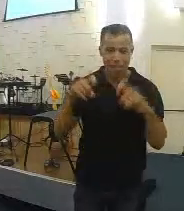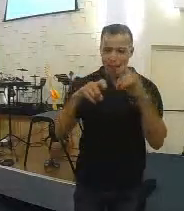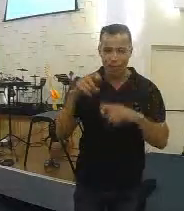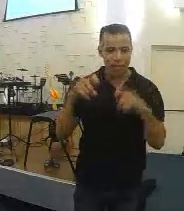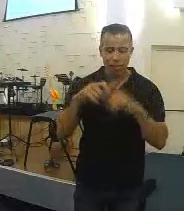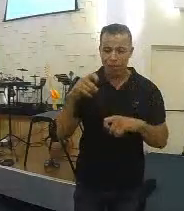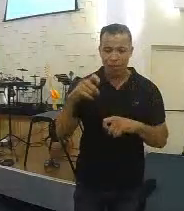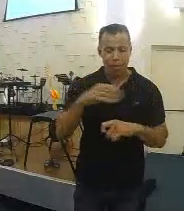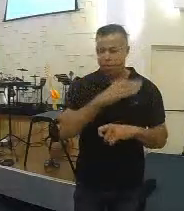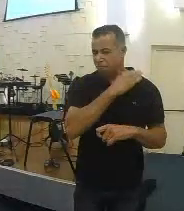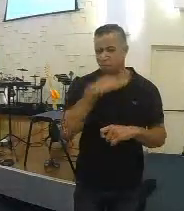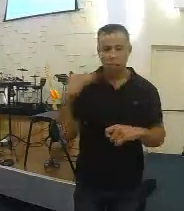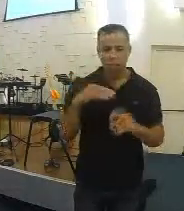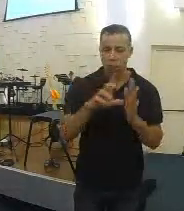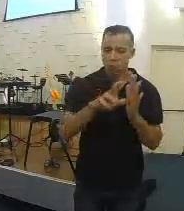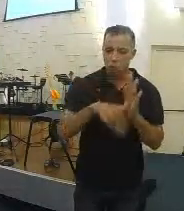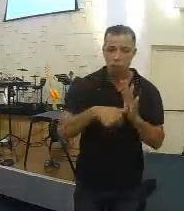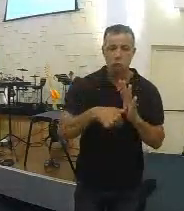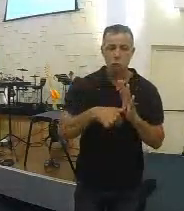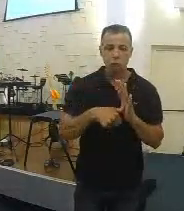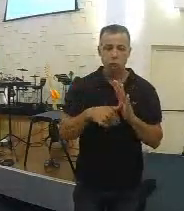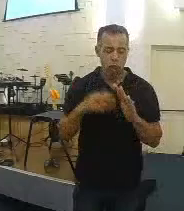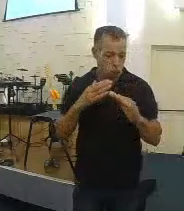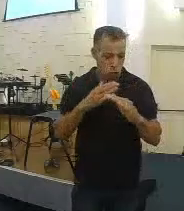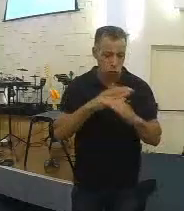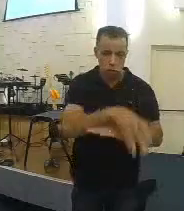matavam, roubavam, invadiam,